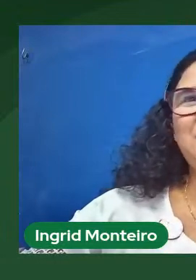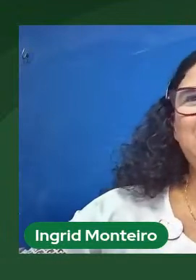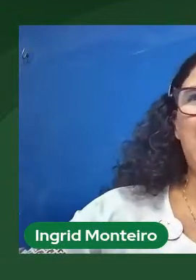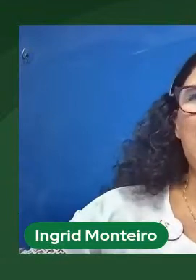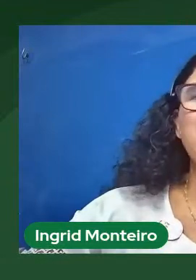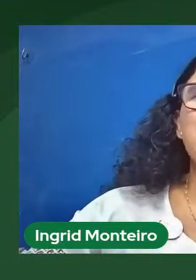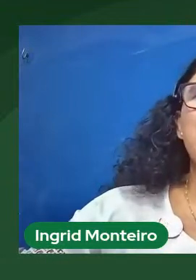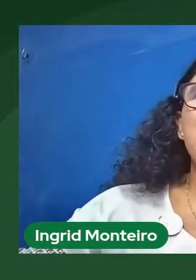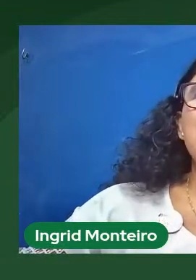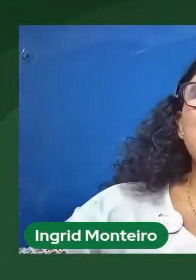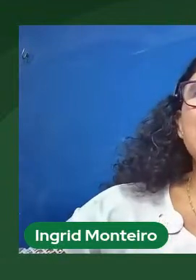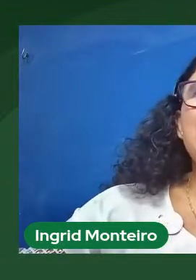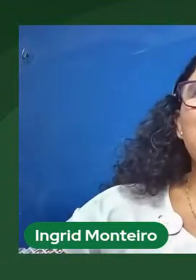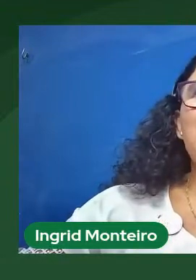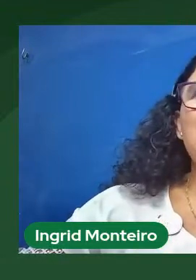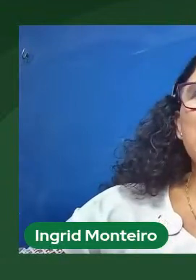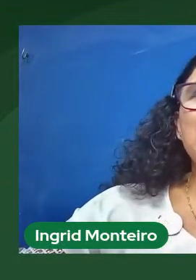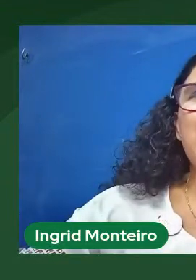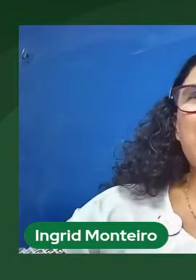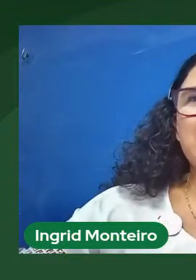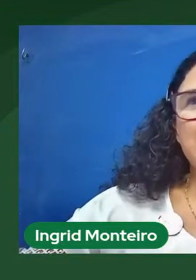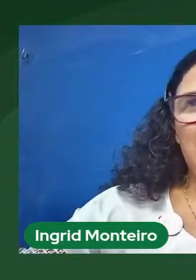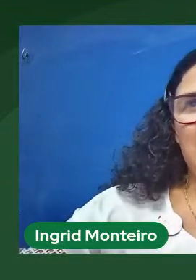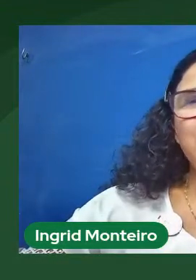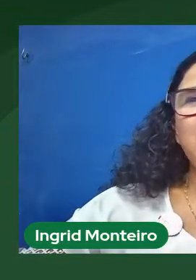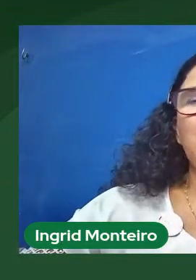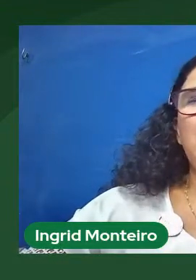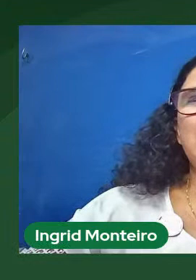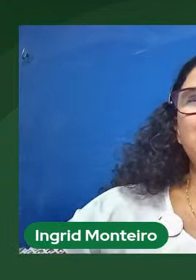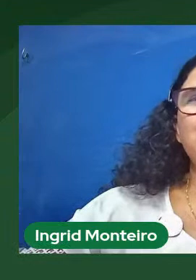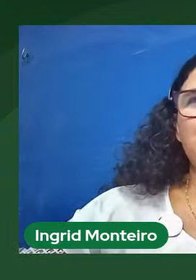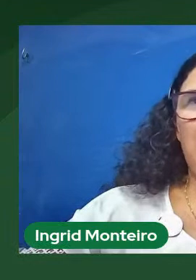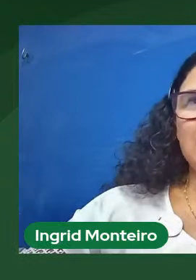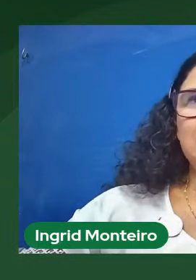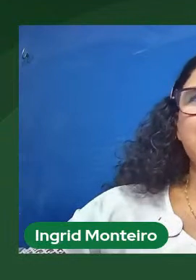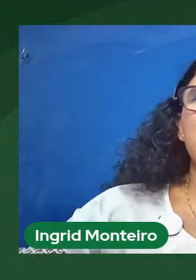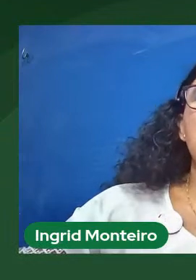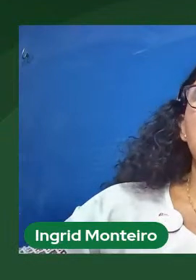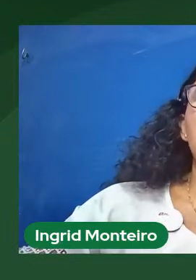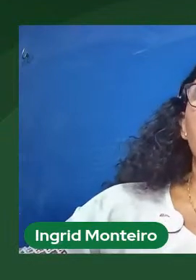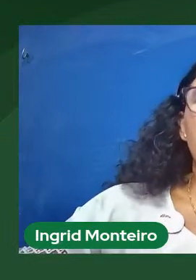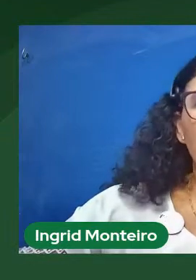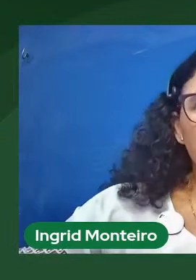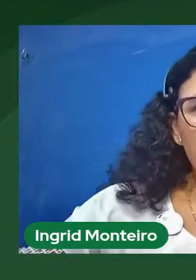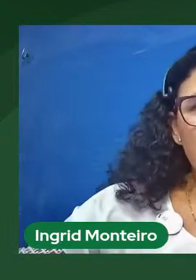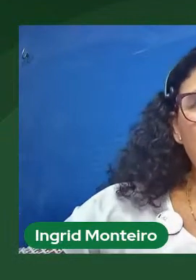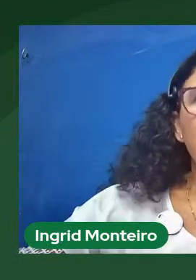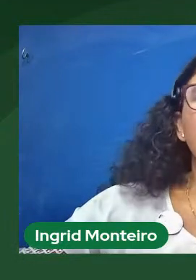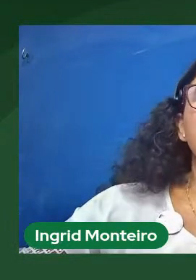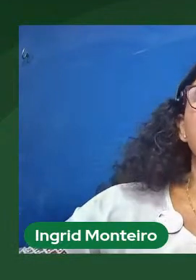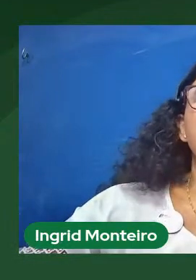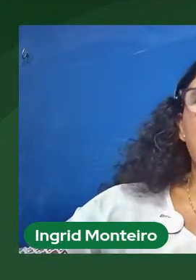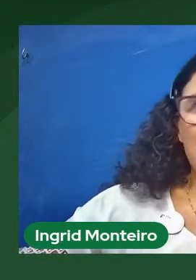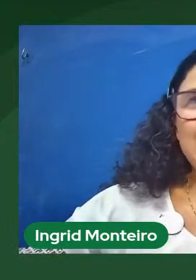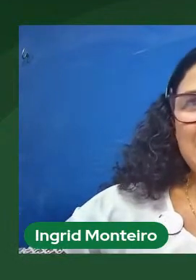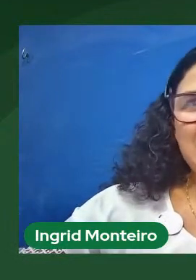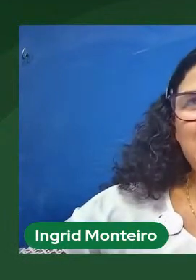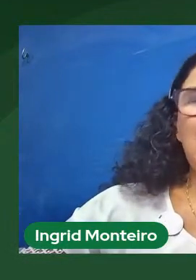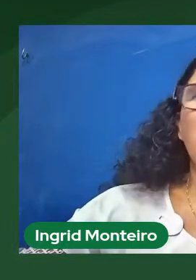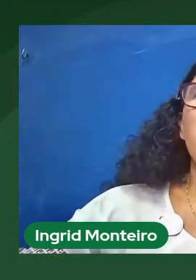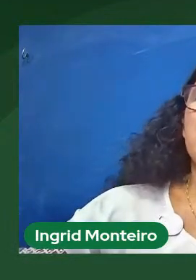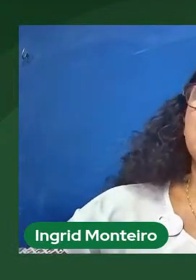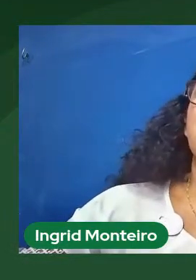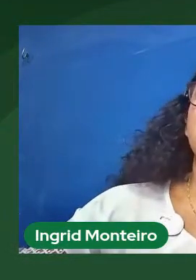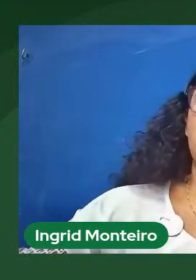história do IHC, tá? Então, a Milene vai apresentar uma palestra intitulada Previously on